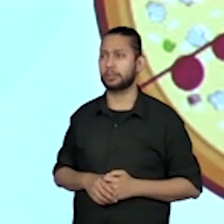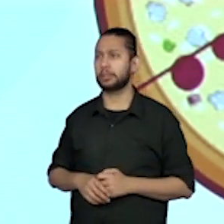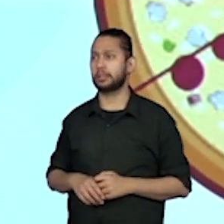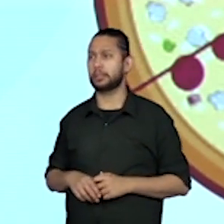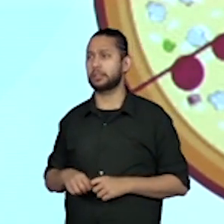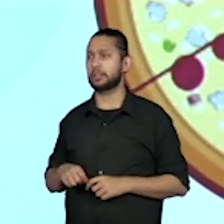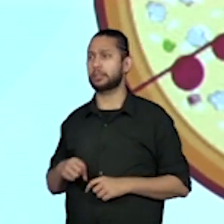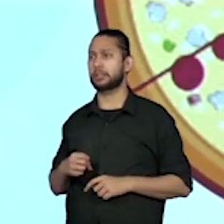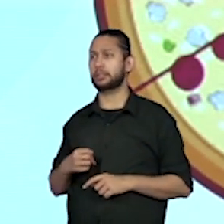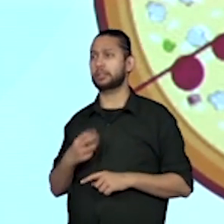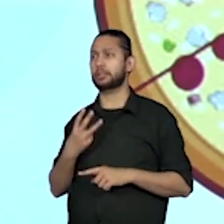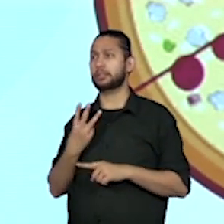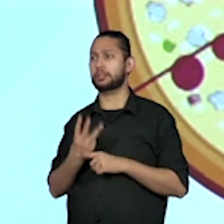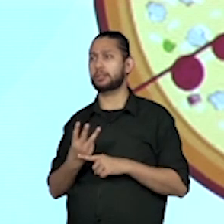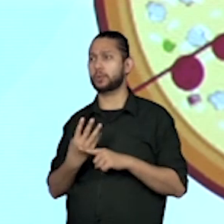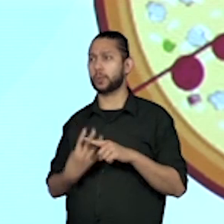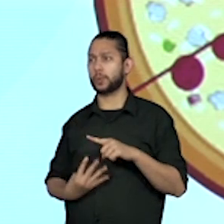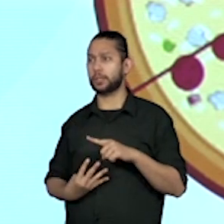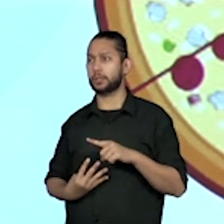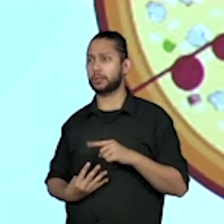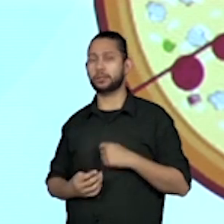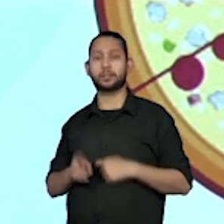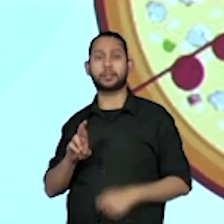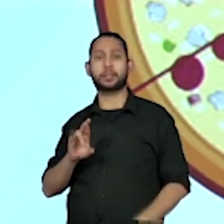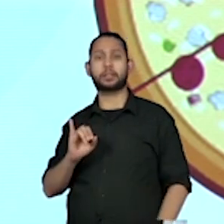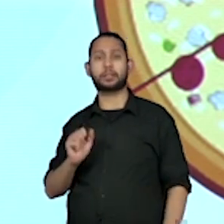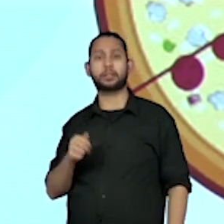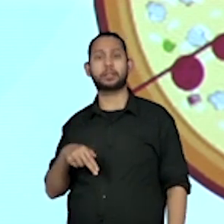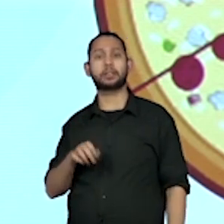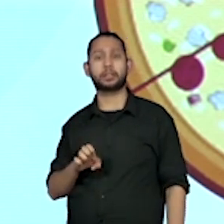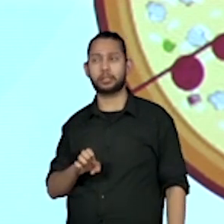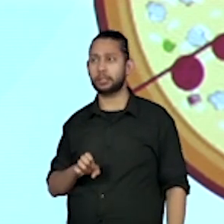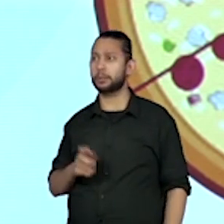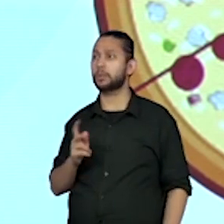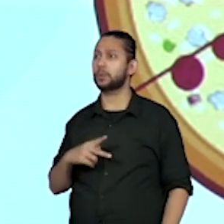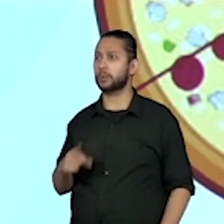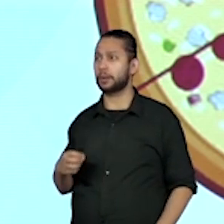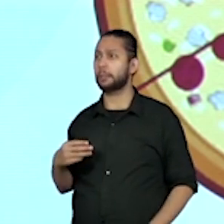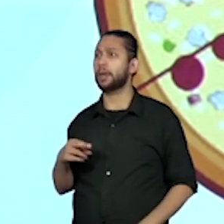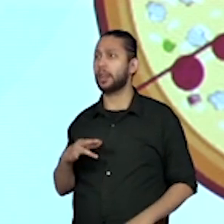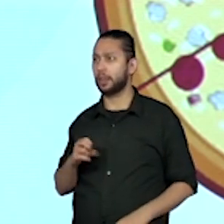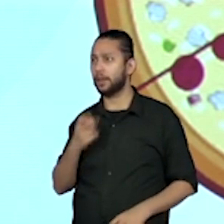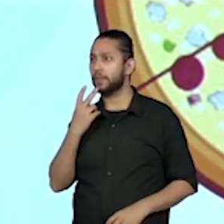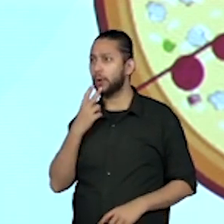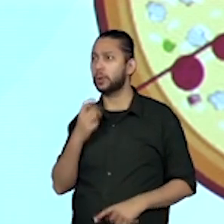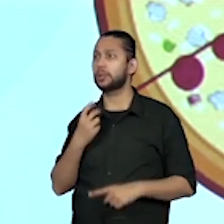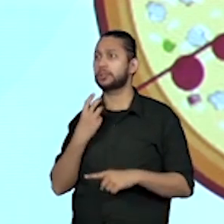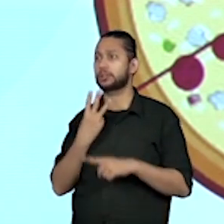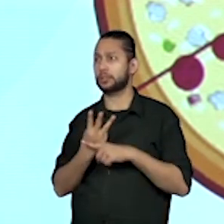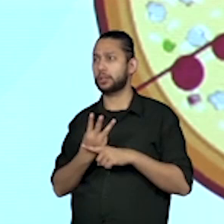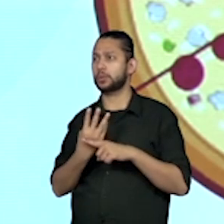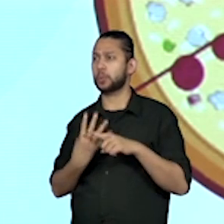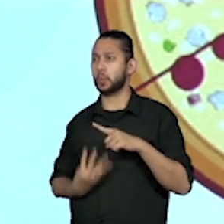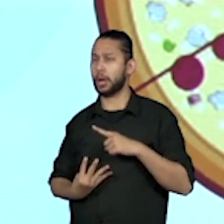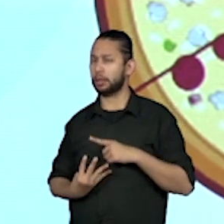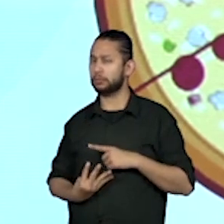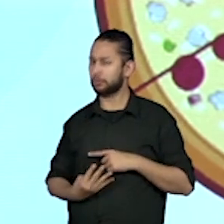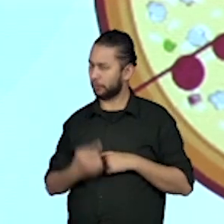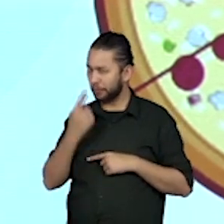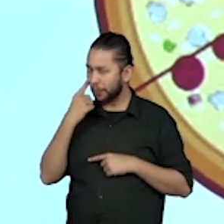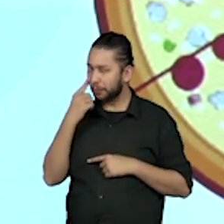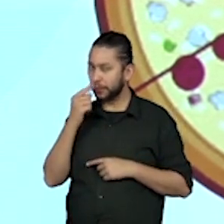3/4, o Rian falou. Riane. A Pro Maria falou 3/4 também. Será? Vamos